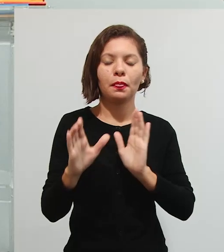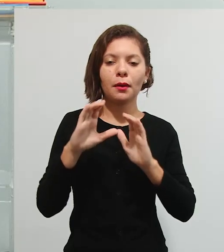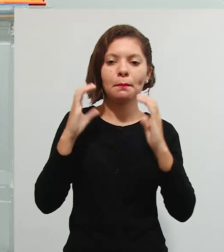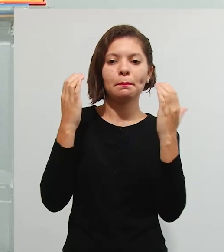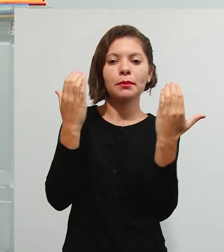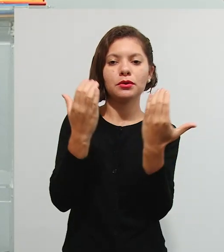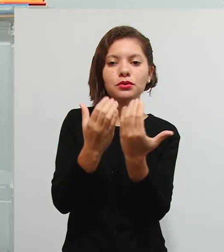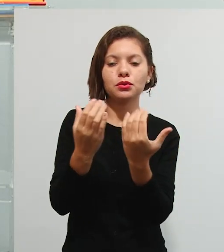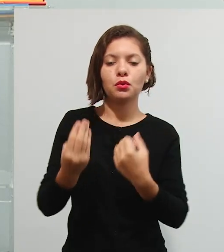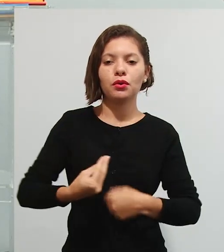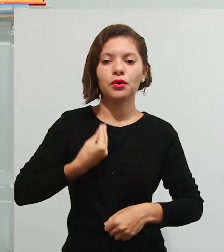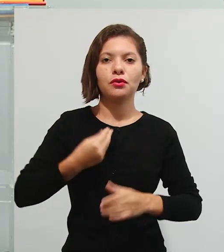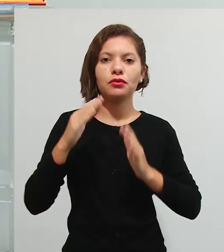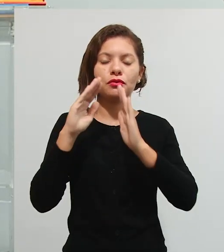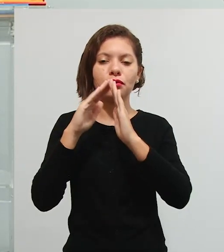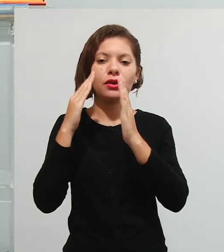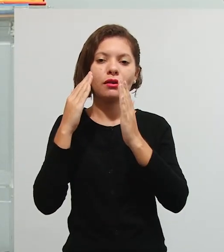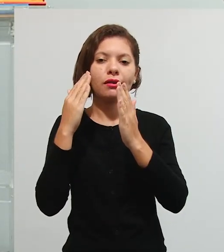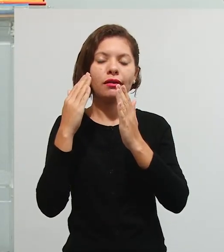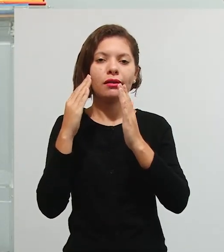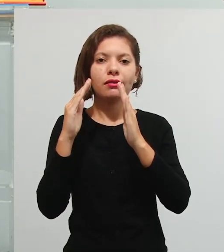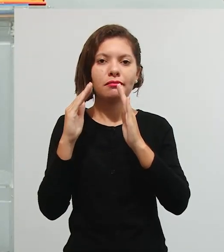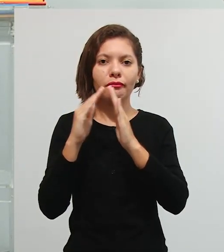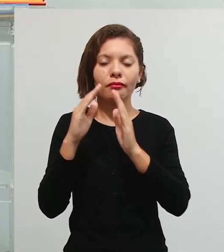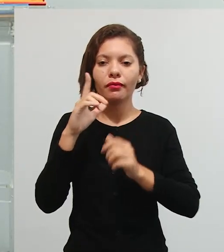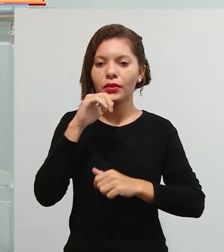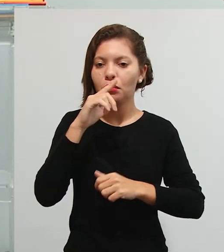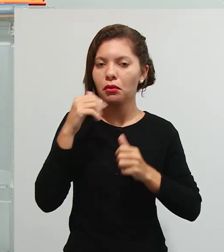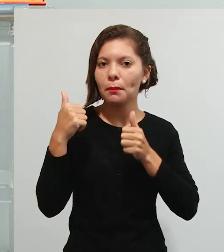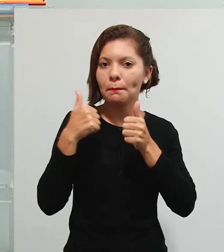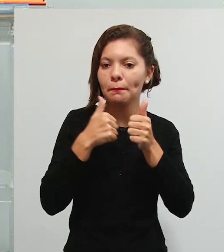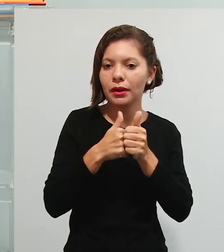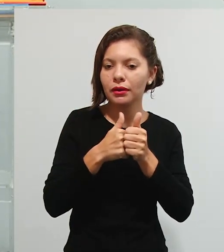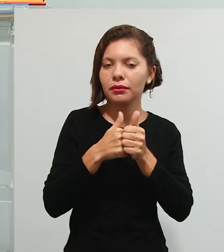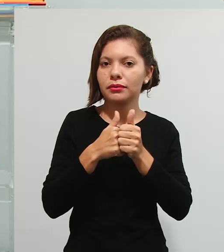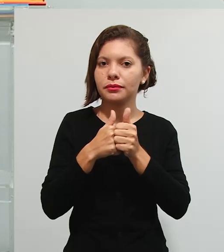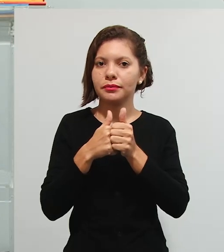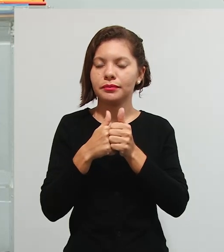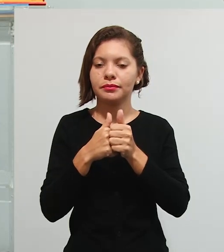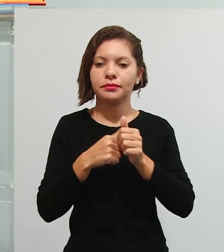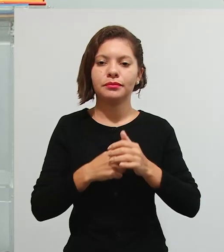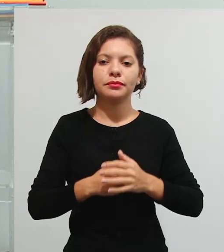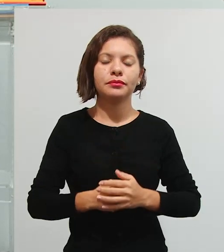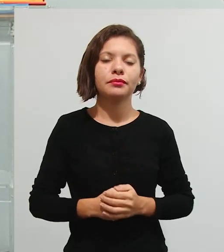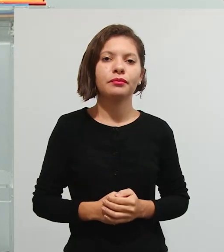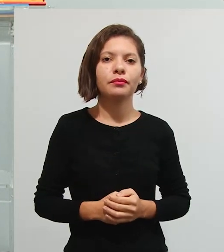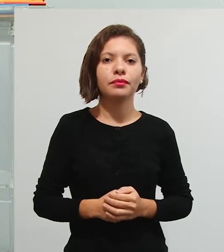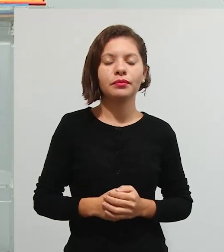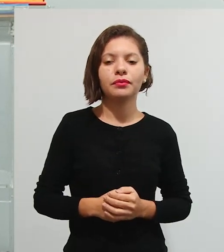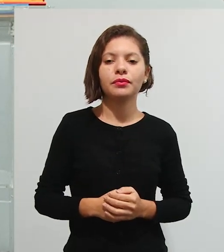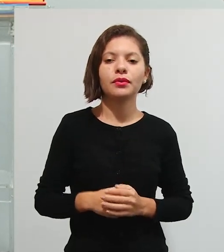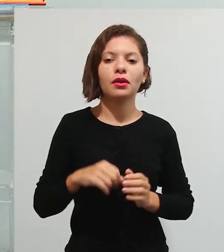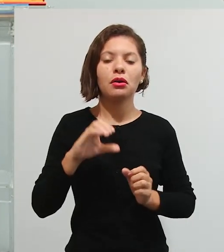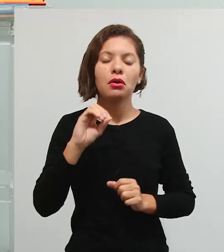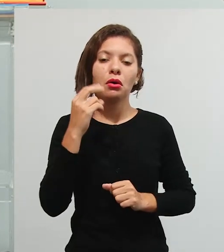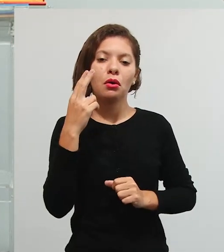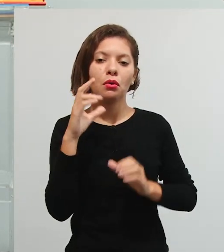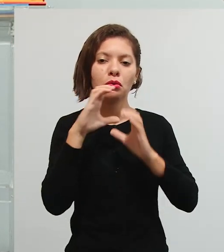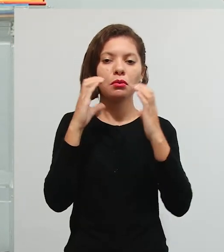esse resultado é decorrente de quê? De uma intervenção. Uma intervenção é uma ação